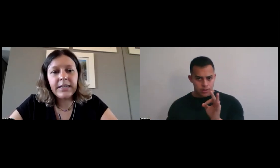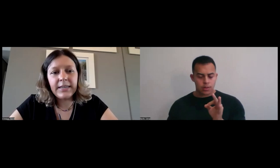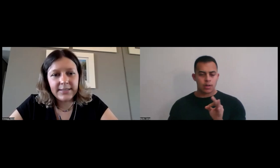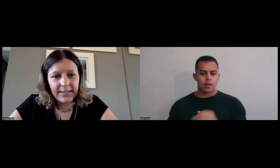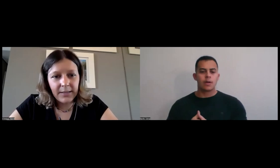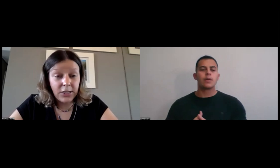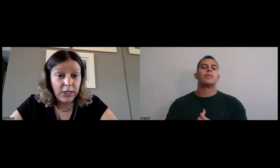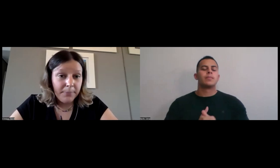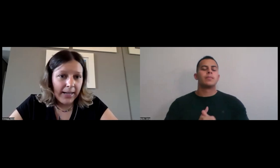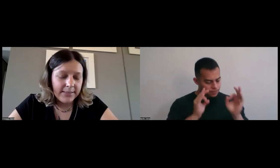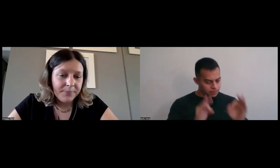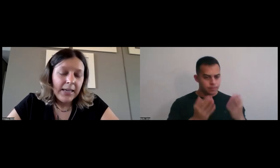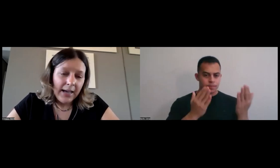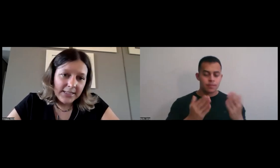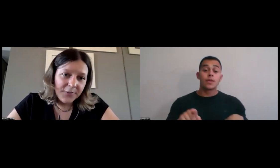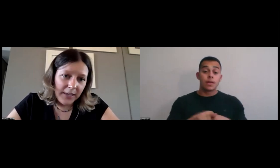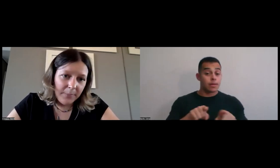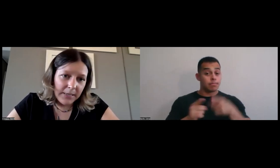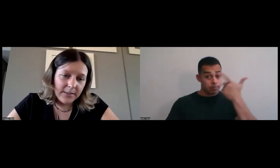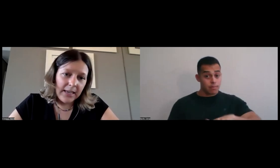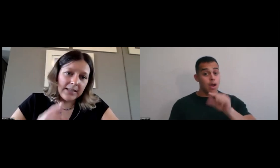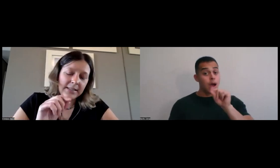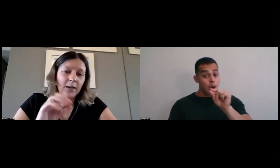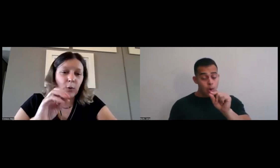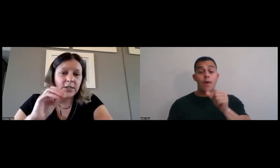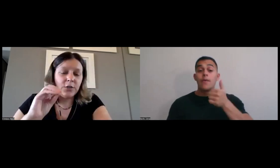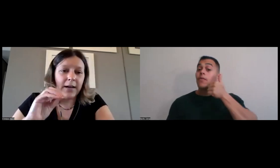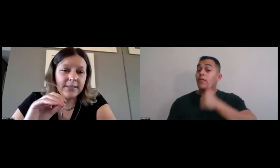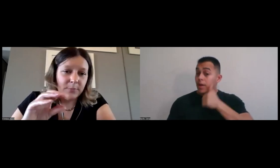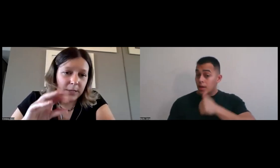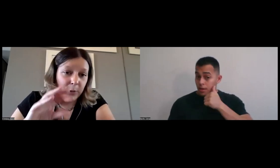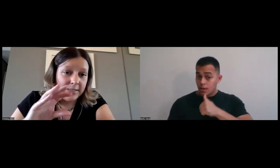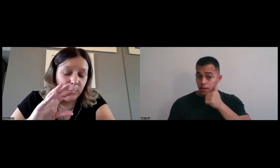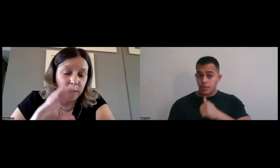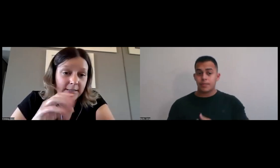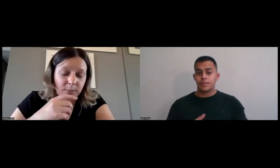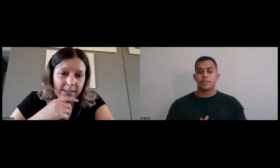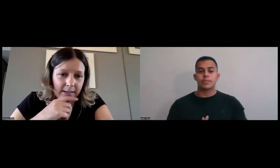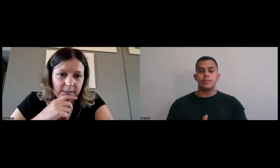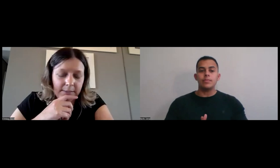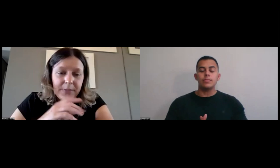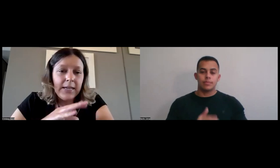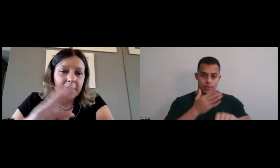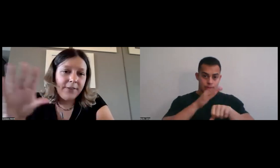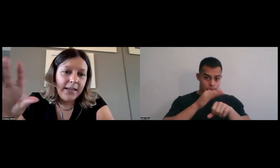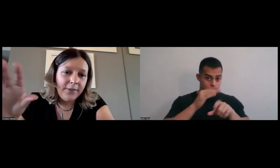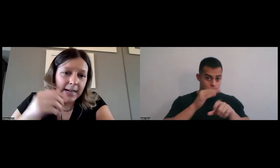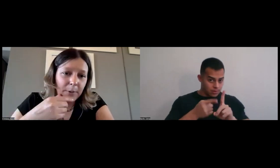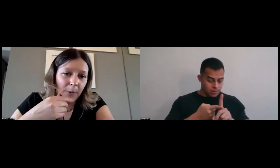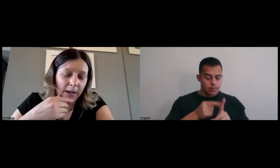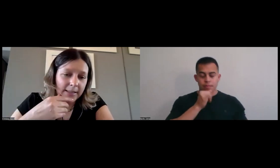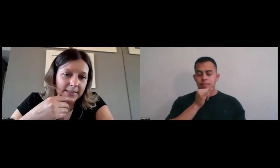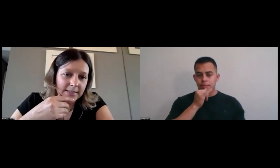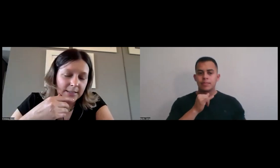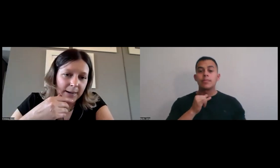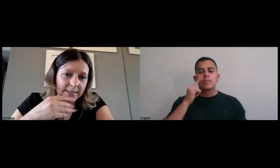física. Exatamente. E mais, as fêmeas, elas têm, quando a gente faz, por exemplo, exercício materno, tá? E vai avaliar a